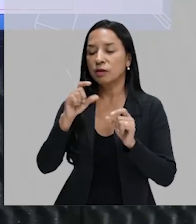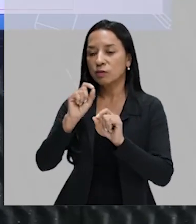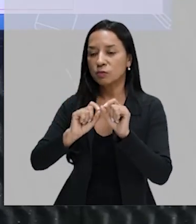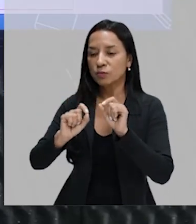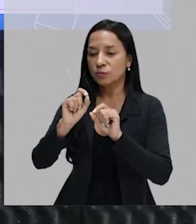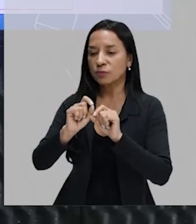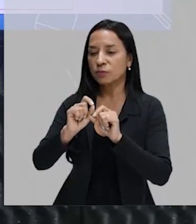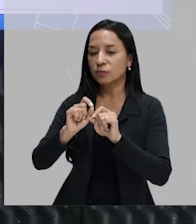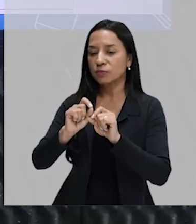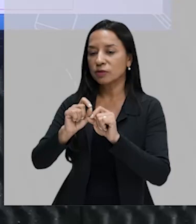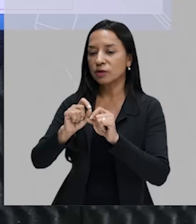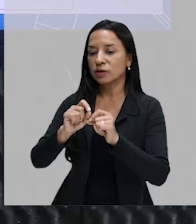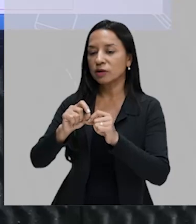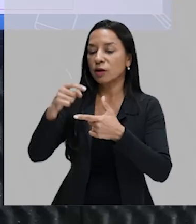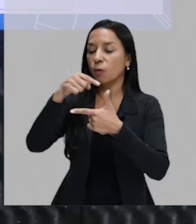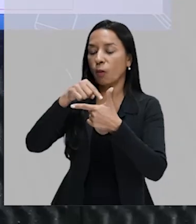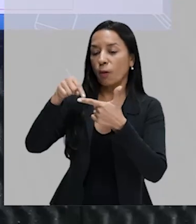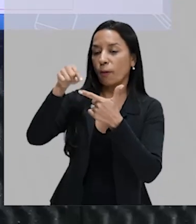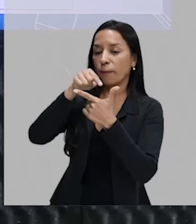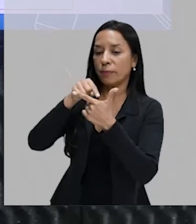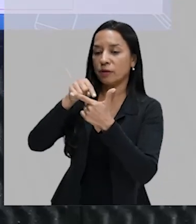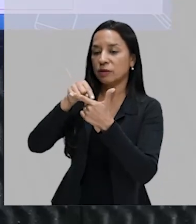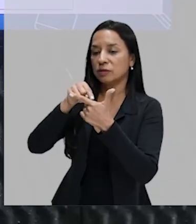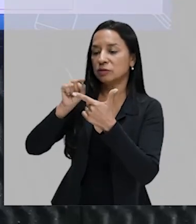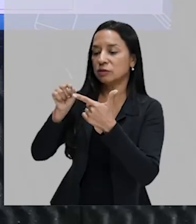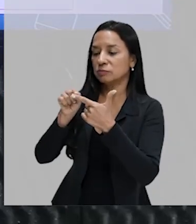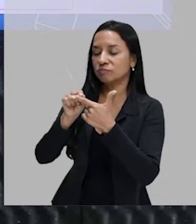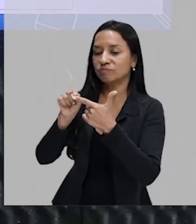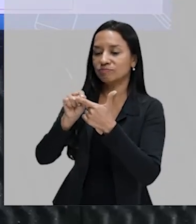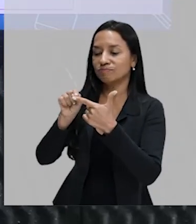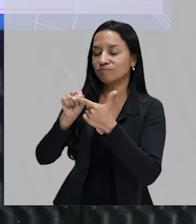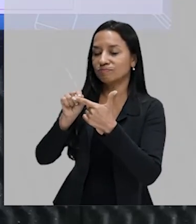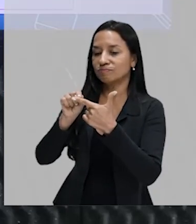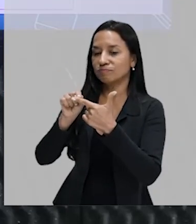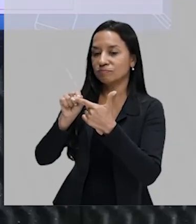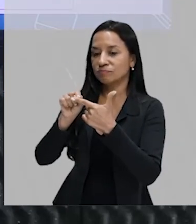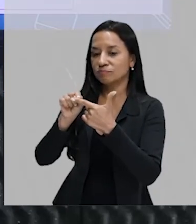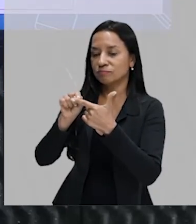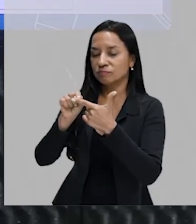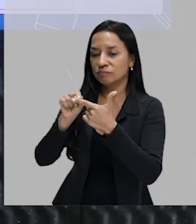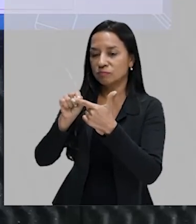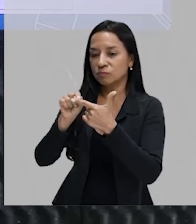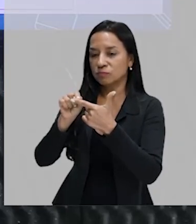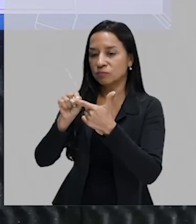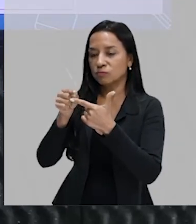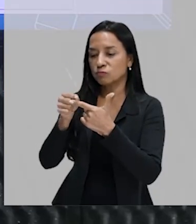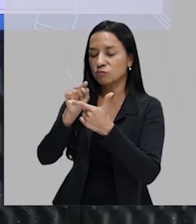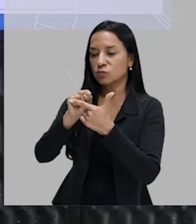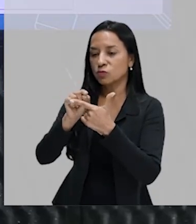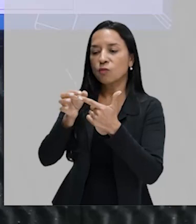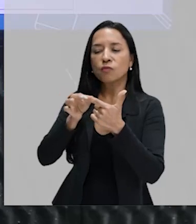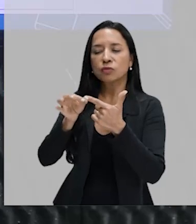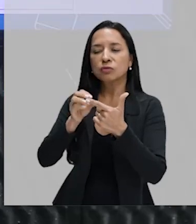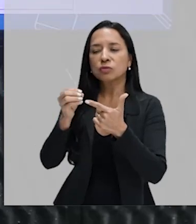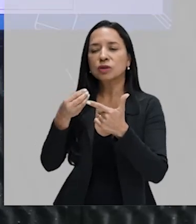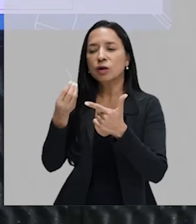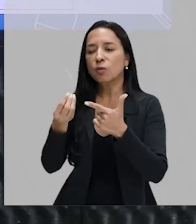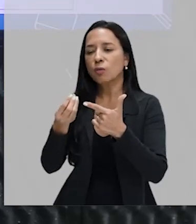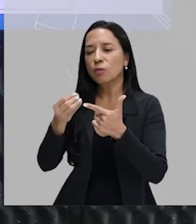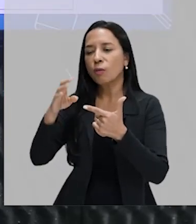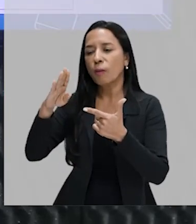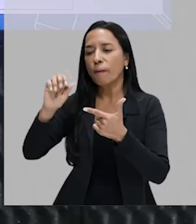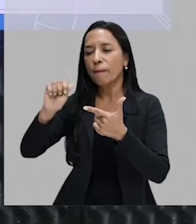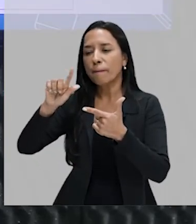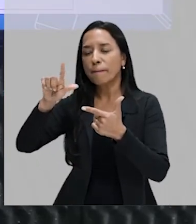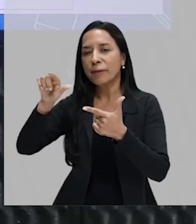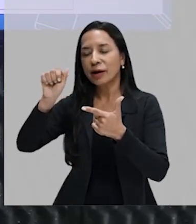o órgão genital masculino, ele tem essa separação aqui. Essa porção aqui, ela funciona como se fosse um balão